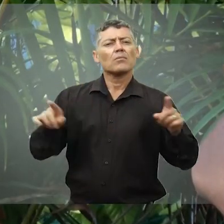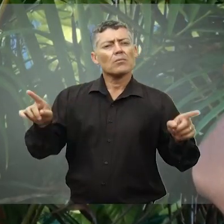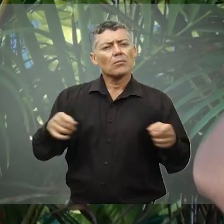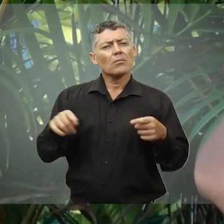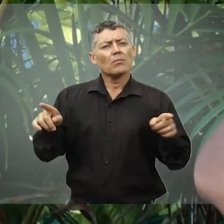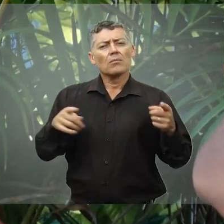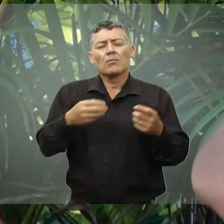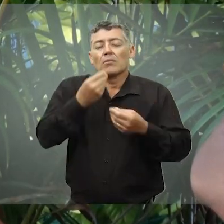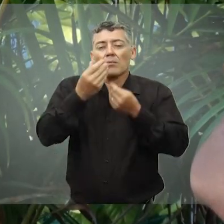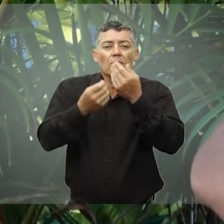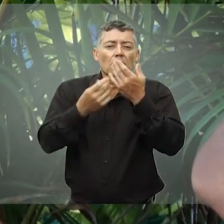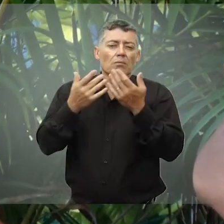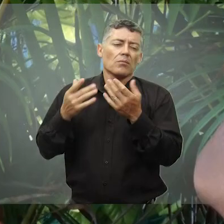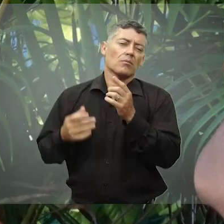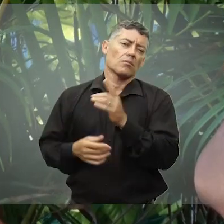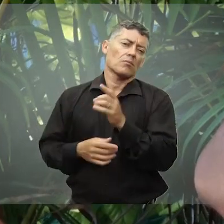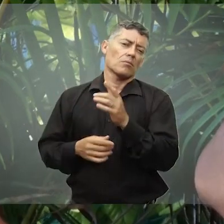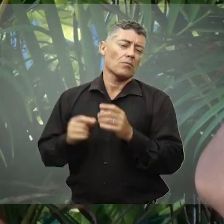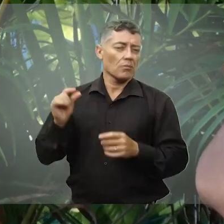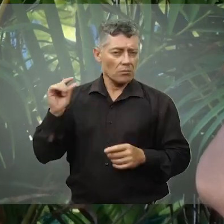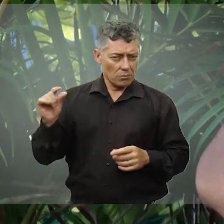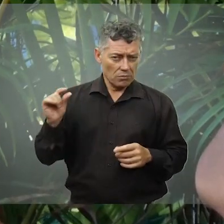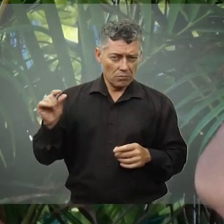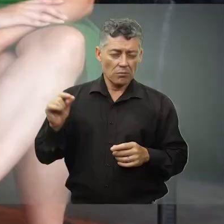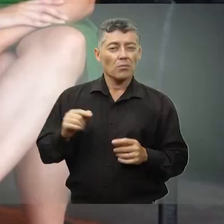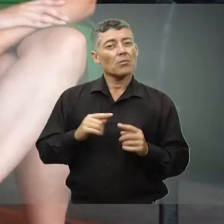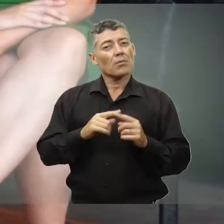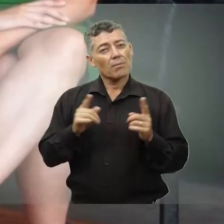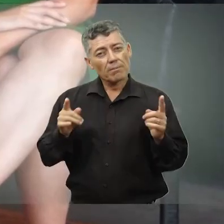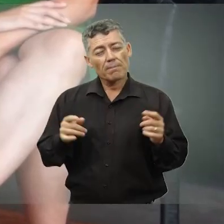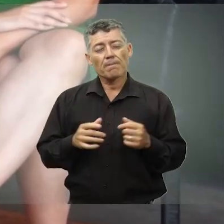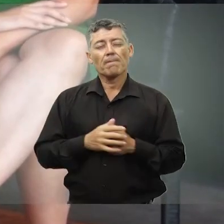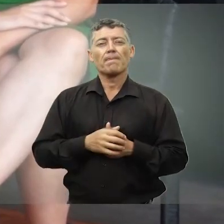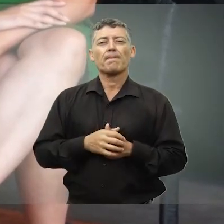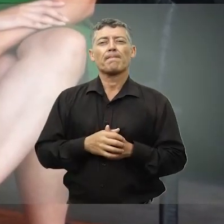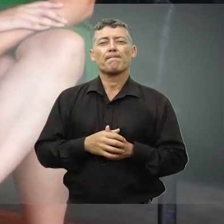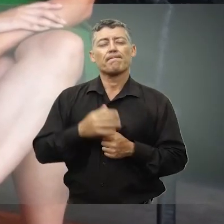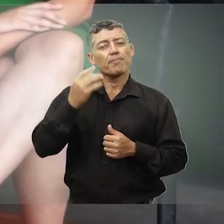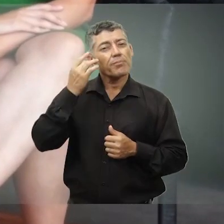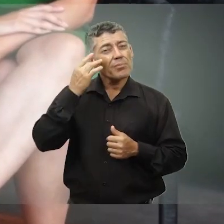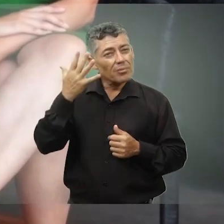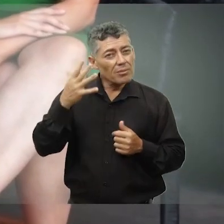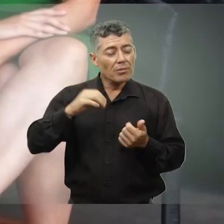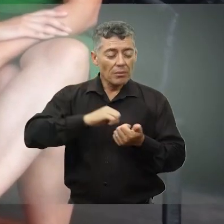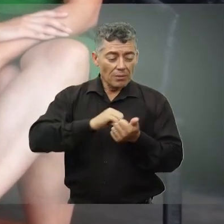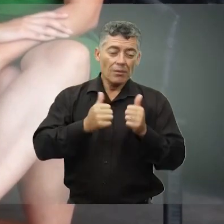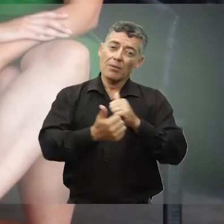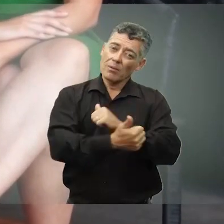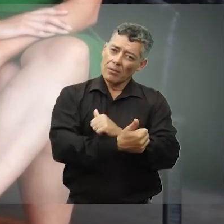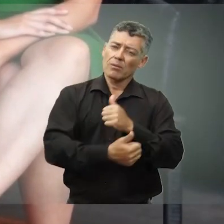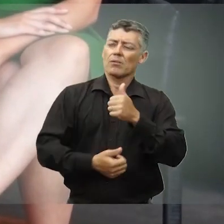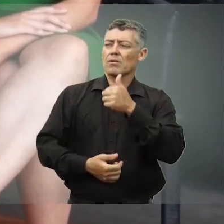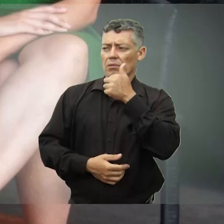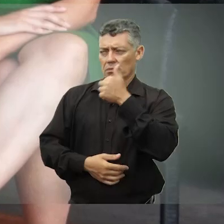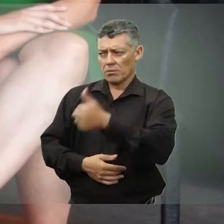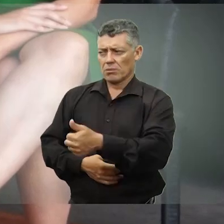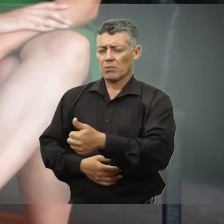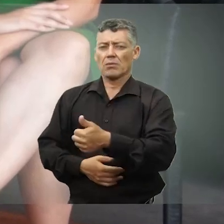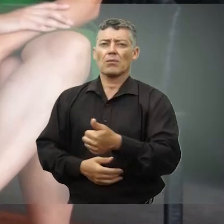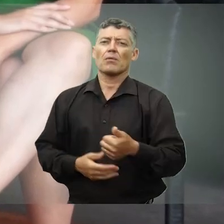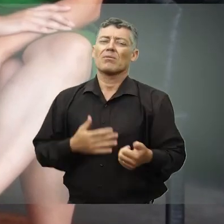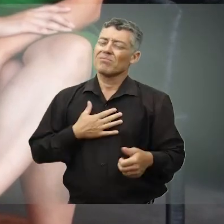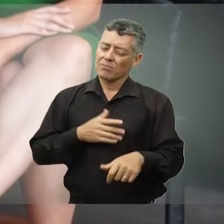foram composições. Então eu tenho muito poucas. Mas facilidade de adaptação, sim. Mas eu não tenho